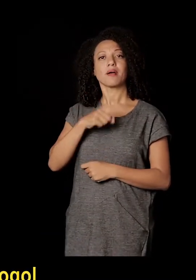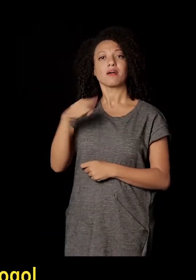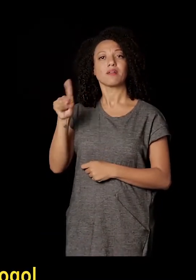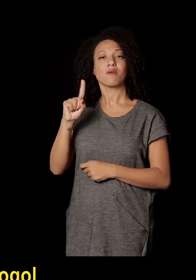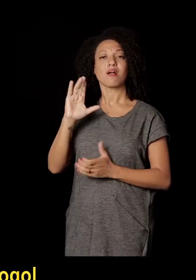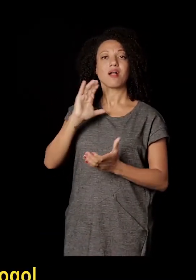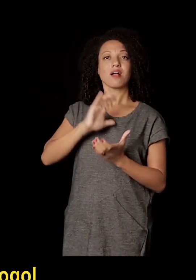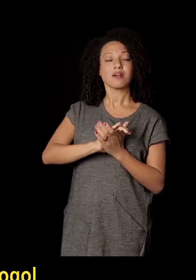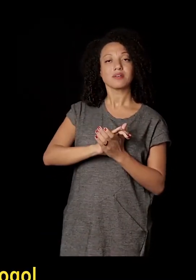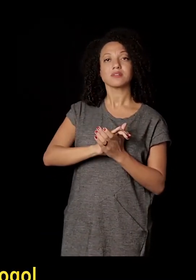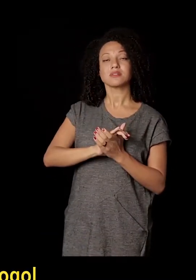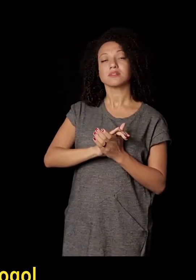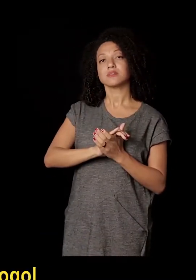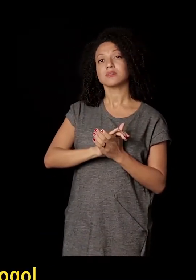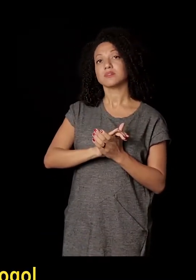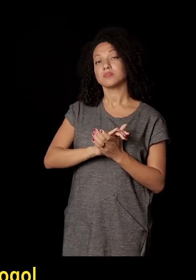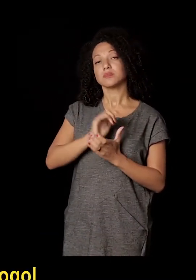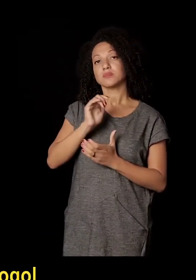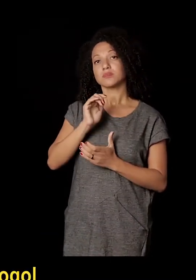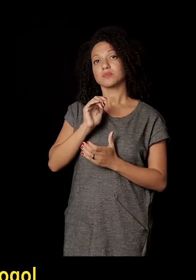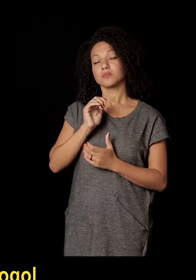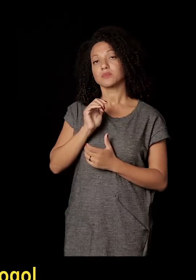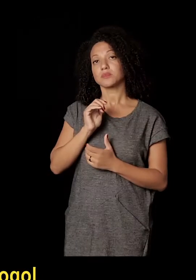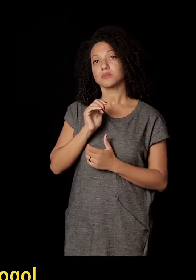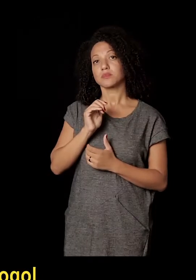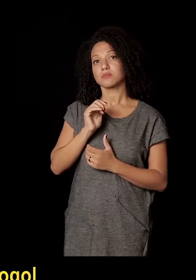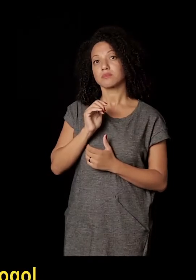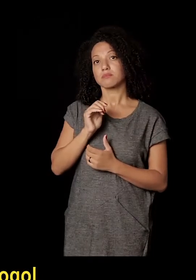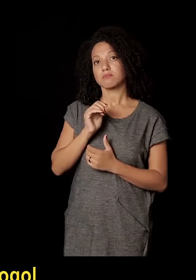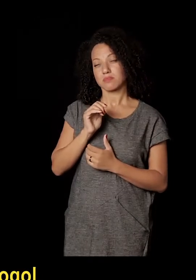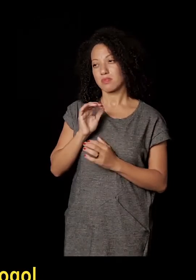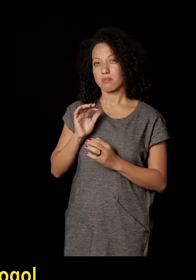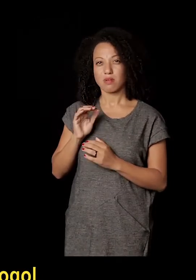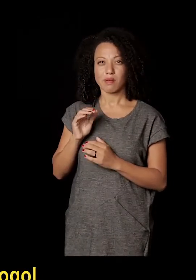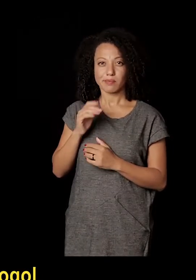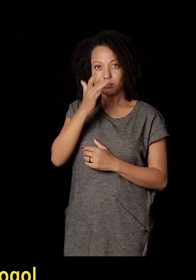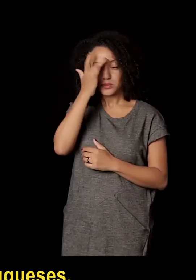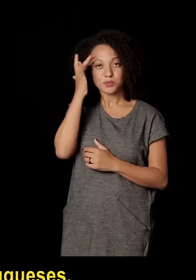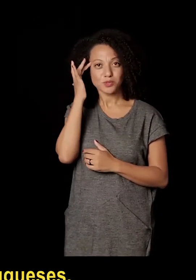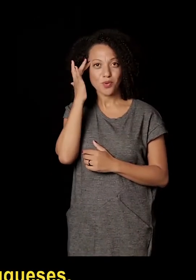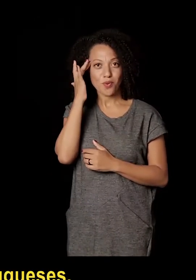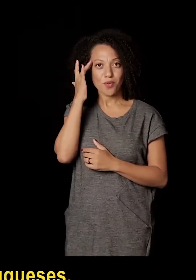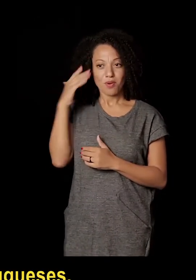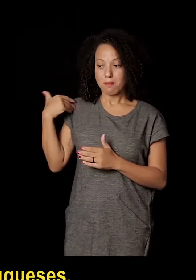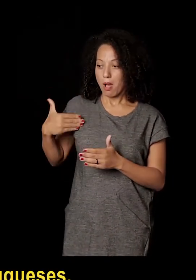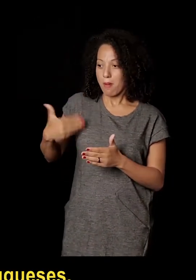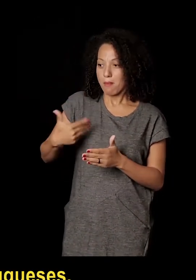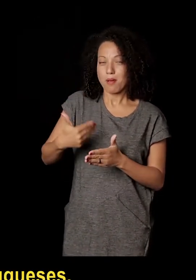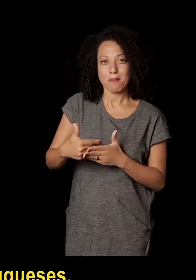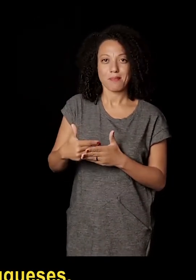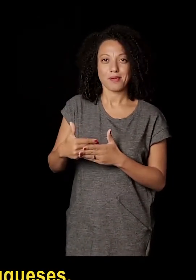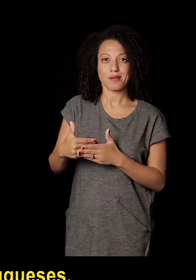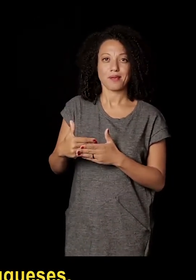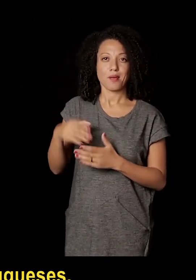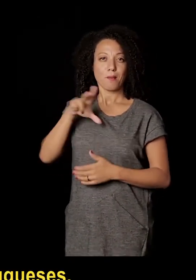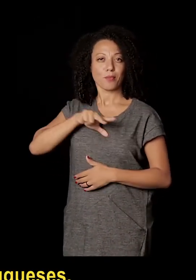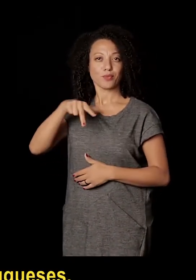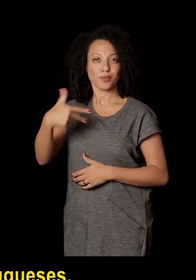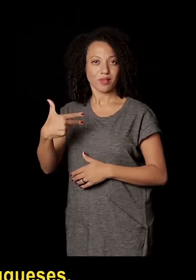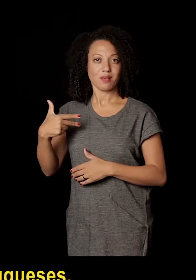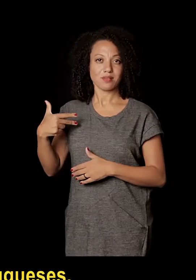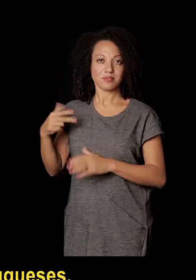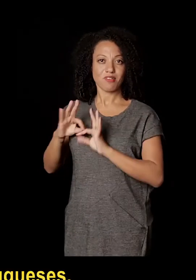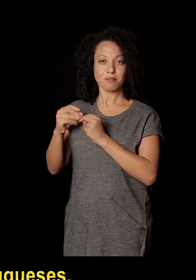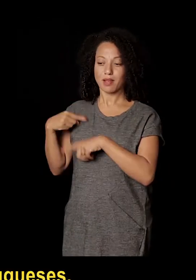Grão-Mogol era casado com uma dos seus, né, um dos descendentes de portugueses brasileiros